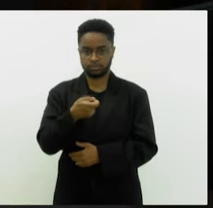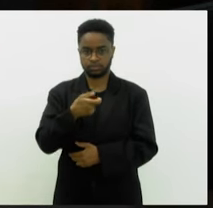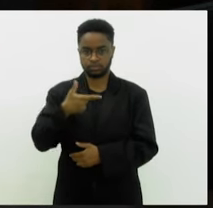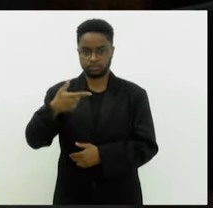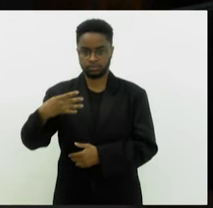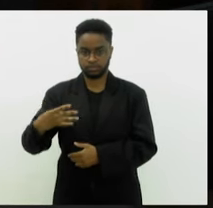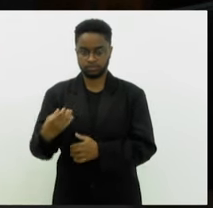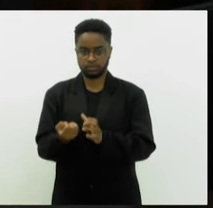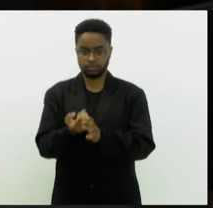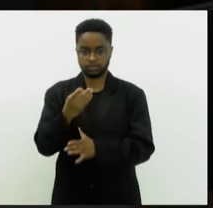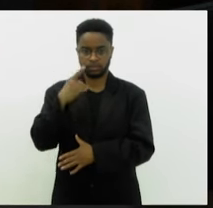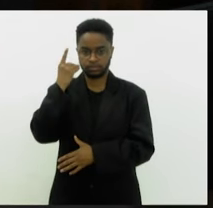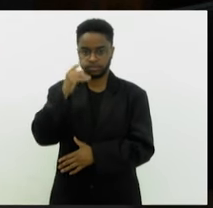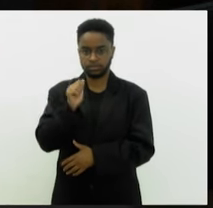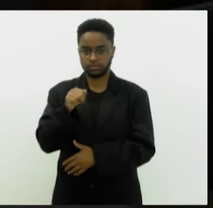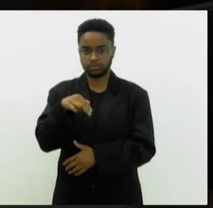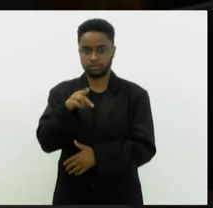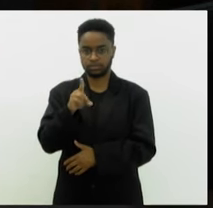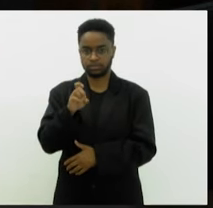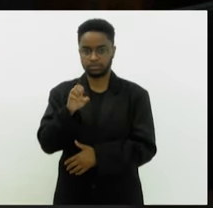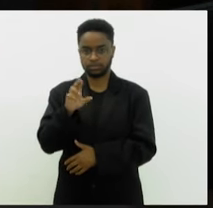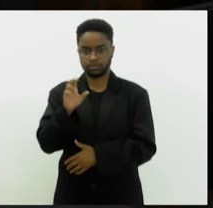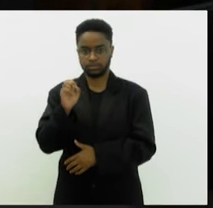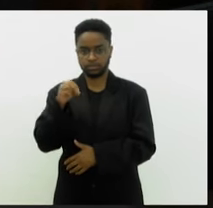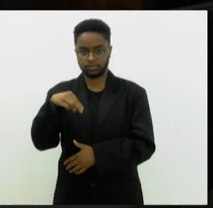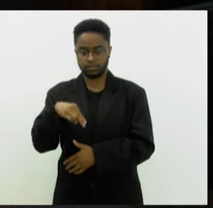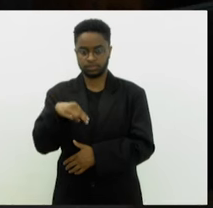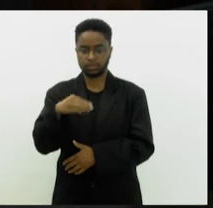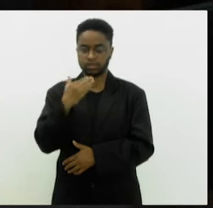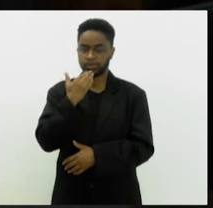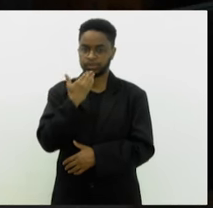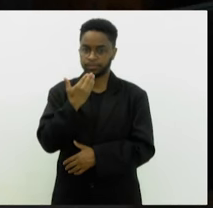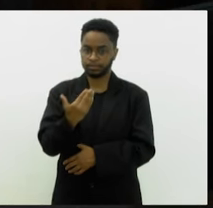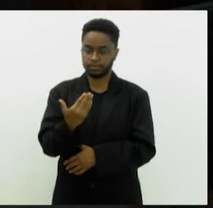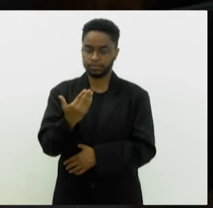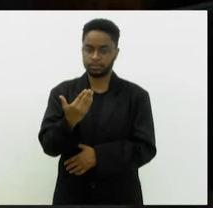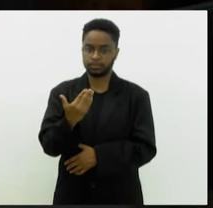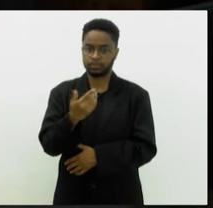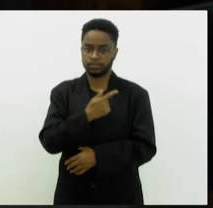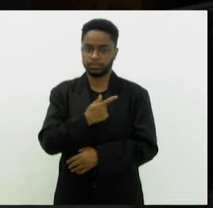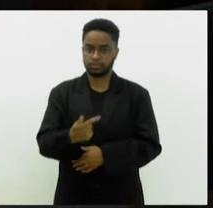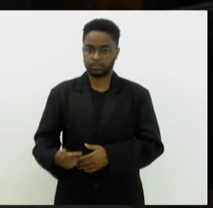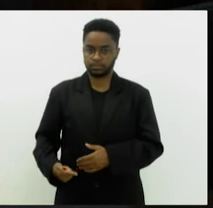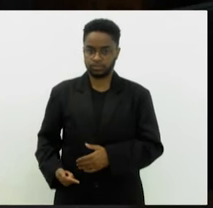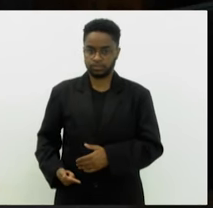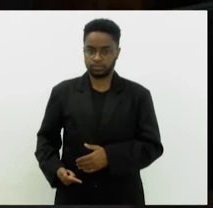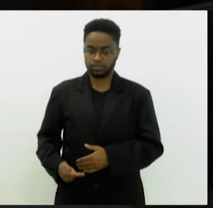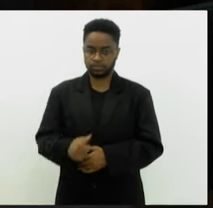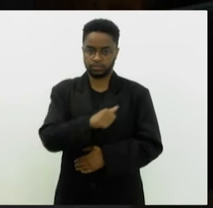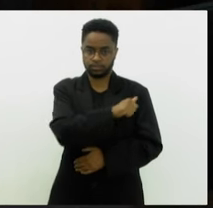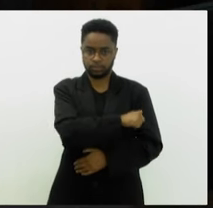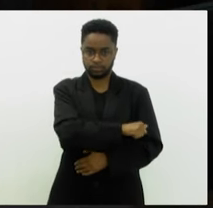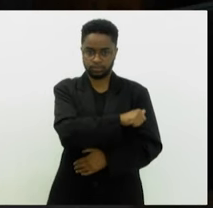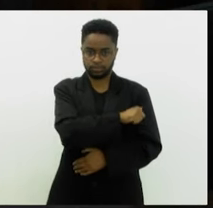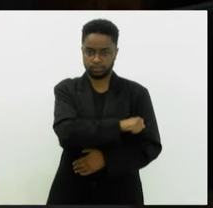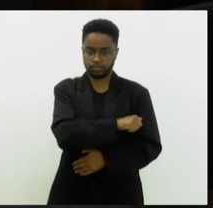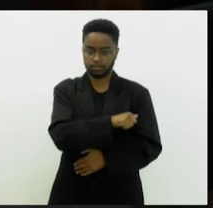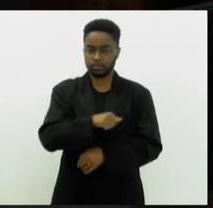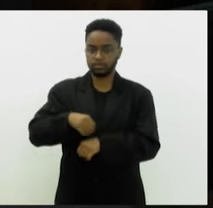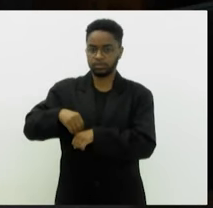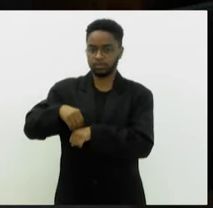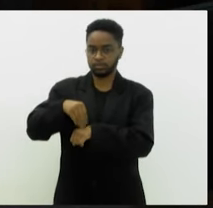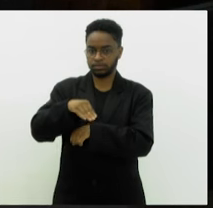249/2024, de autoria do deputado Anderson Moraes, que solicita ao excelentíssimo senhor governador do Estado do Rio de Janeiro, que envie